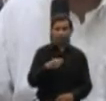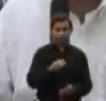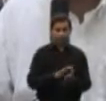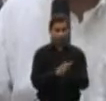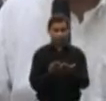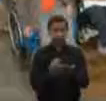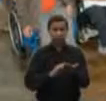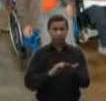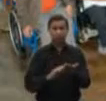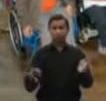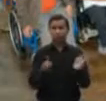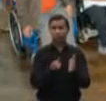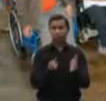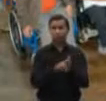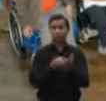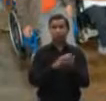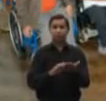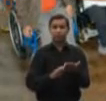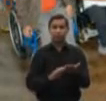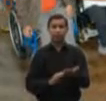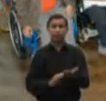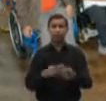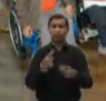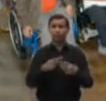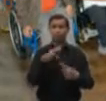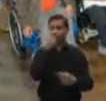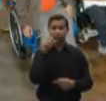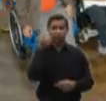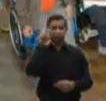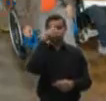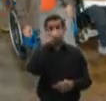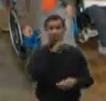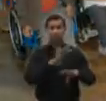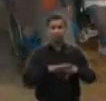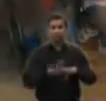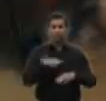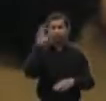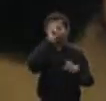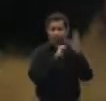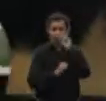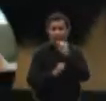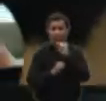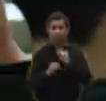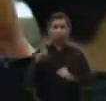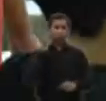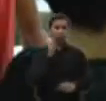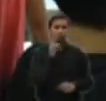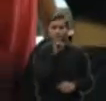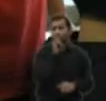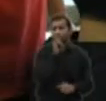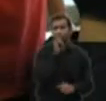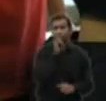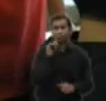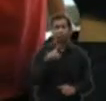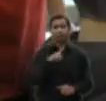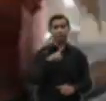materiais, né? Tem uma dificuldade a mais para aprender a parte de desenho, a parte de matemática, né? Os surdos, por exemplo, têm uma dificuldade a mais